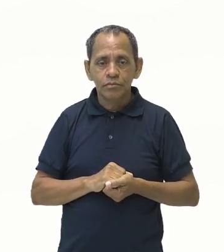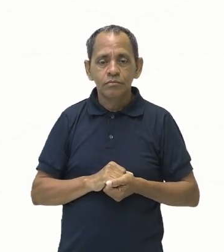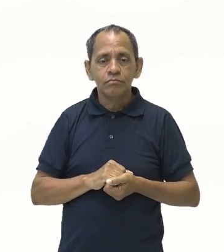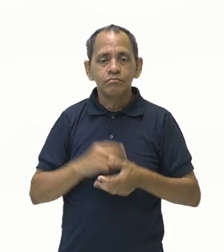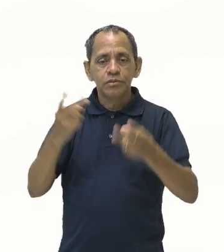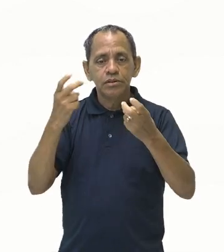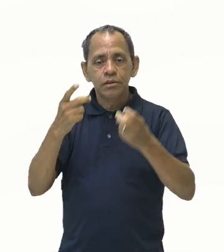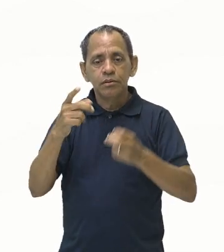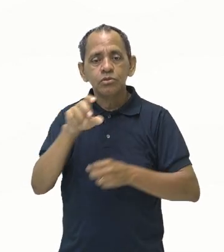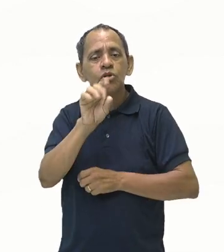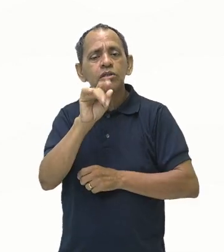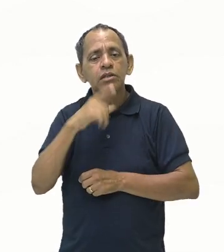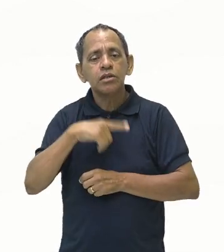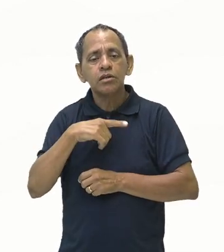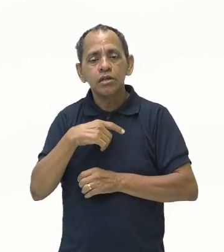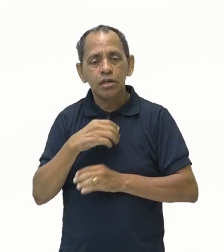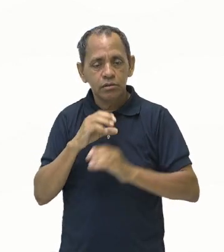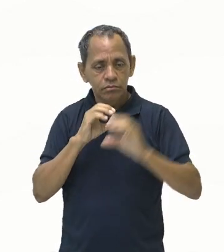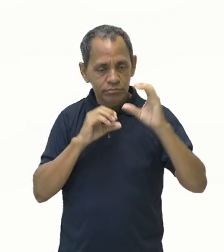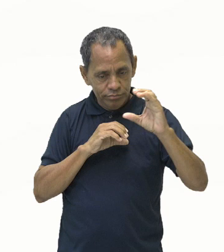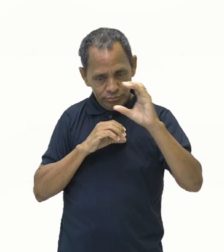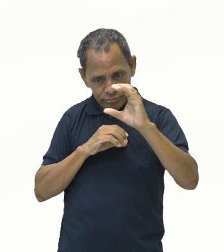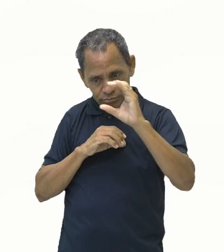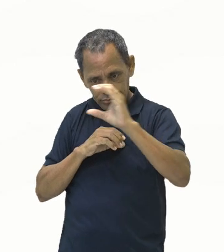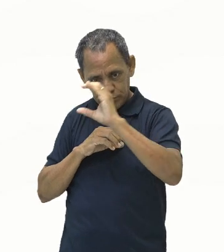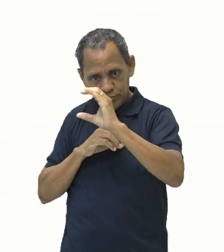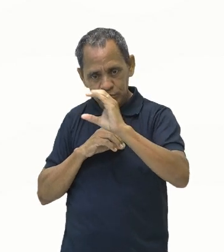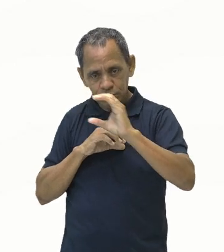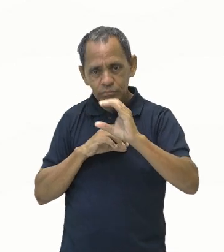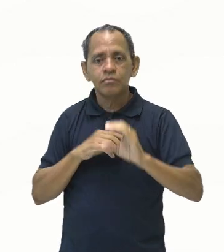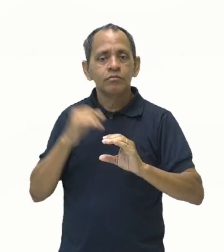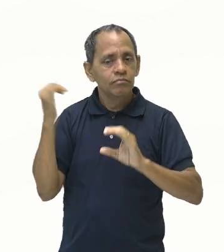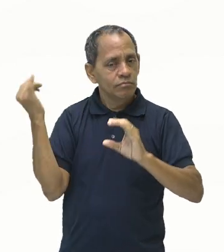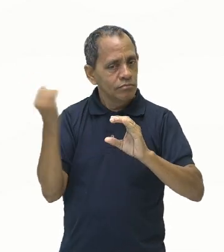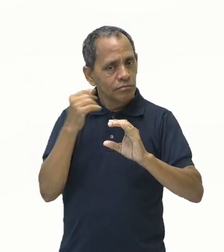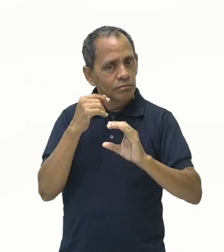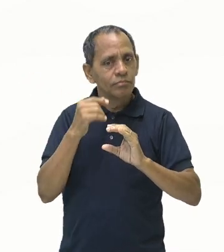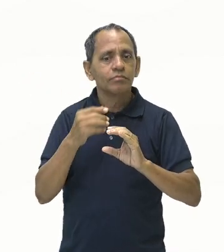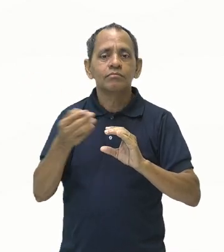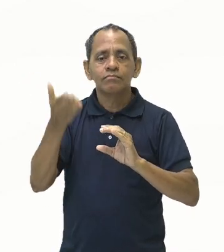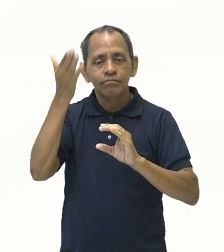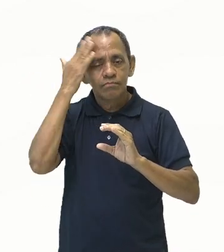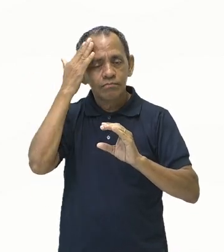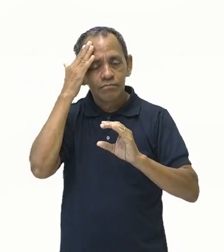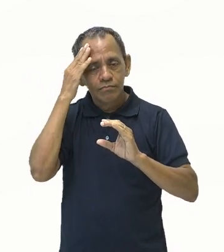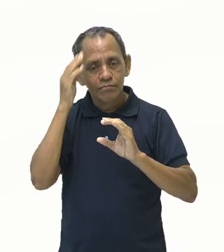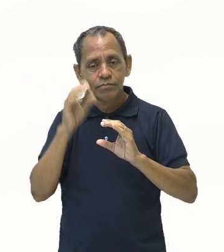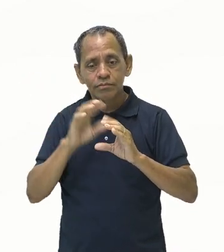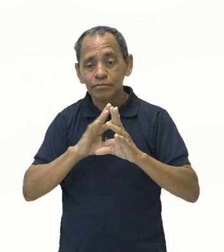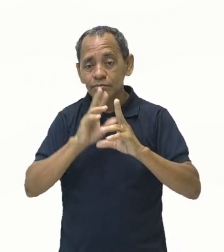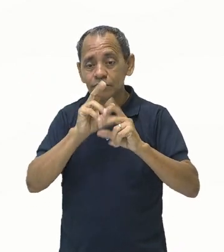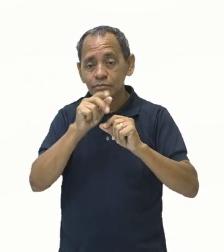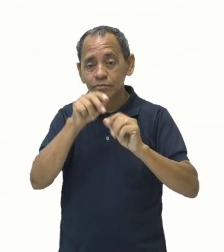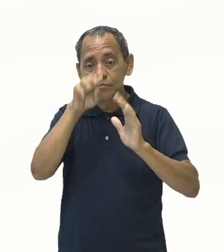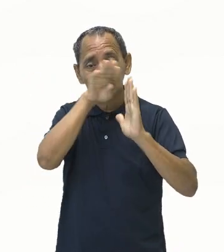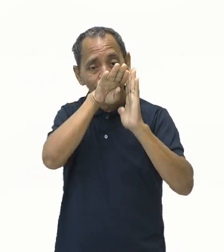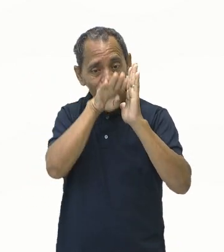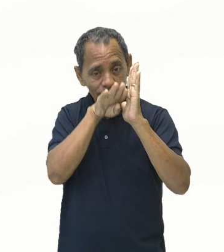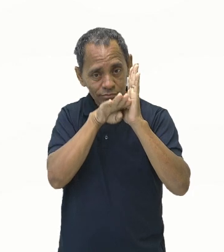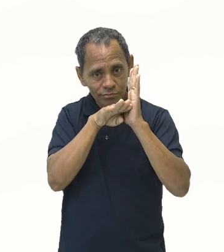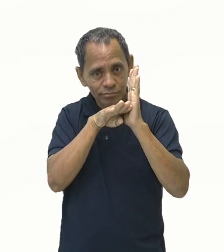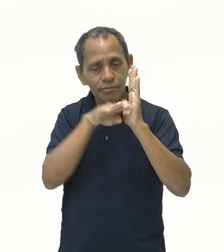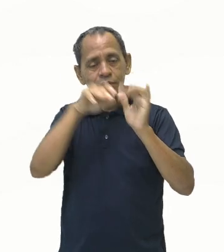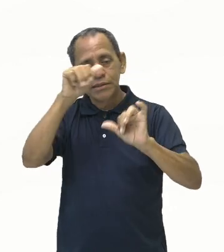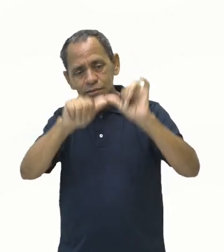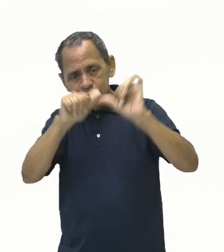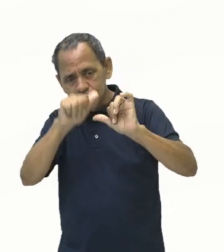Então é importante você entender todas essas classificações, tá? Para que possa analisar cada uma